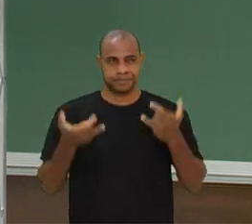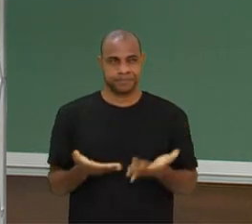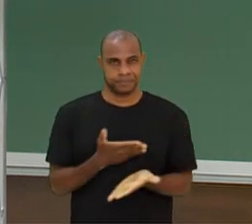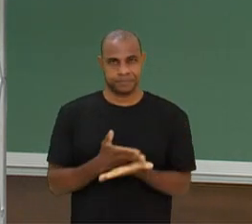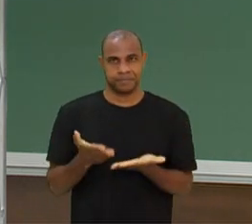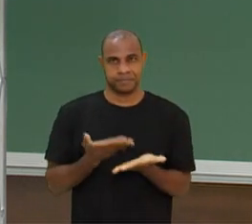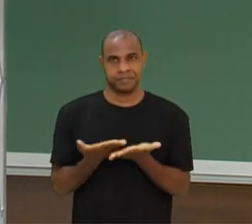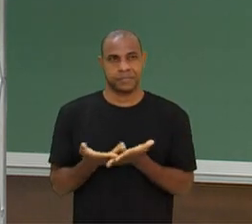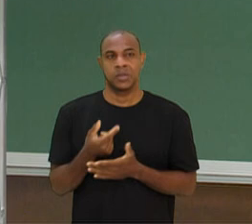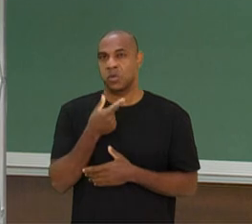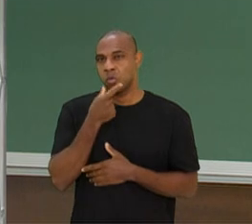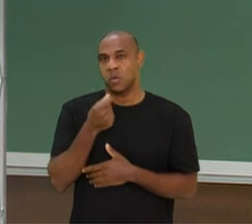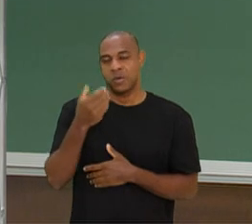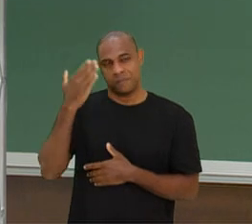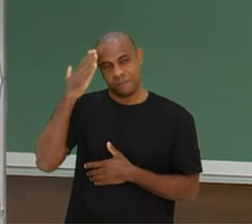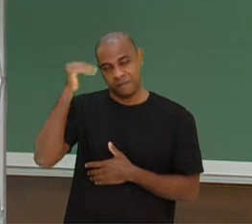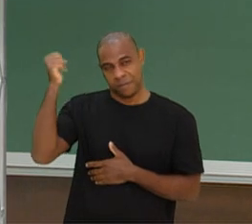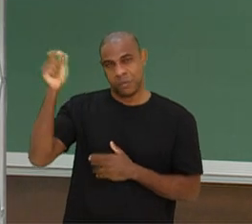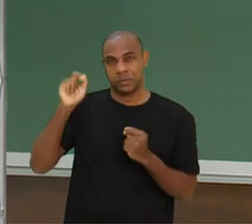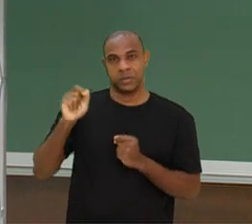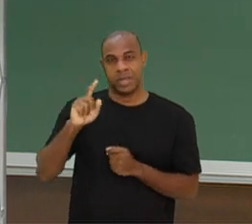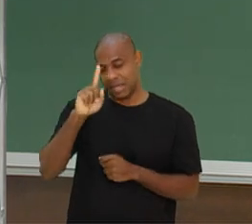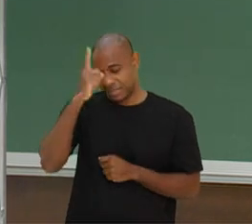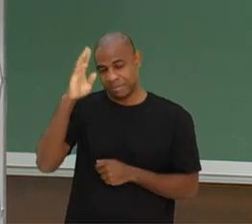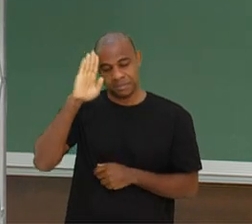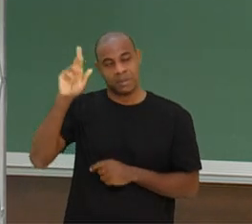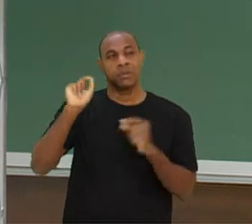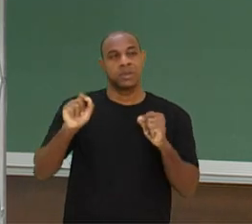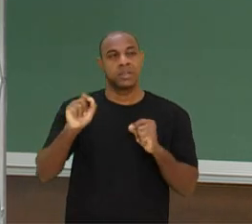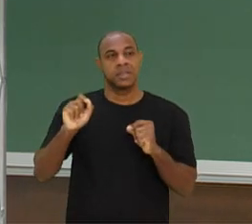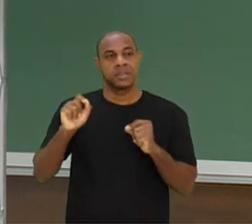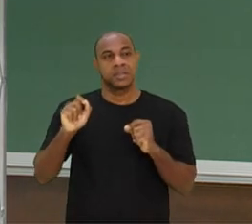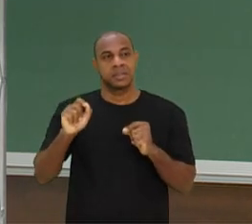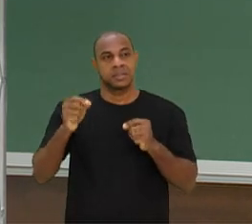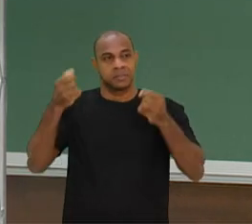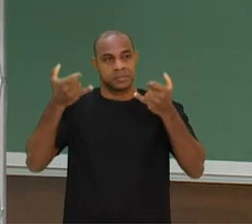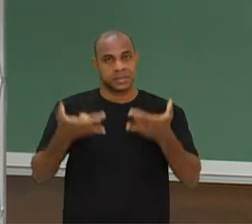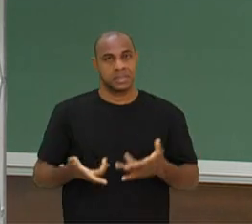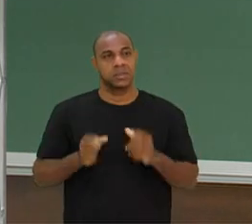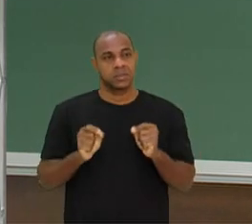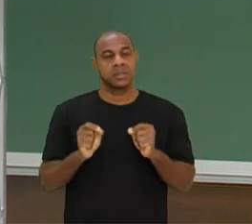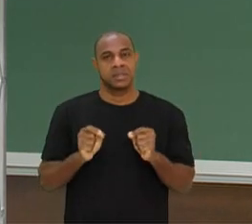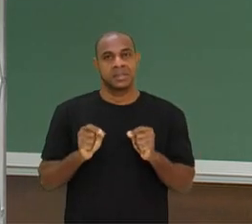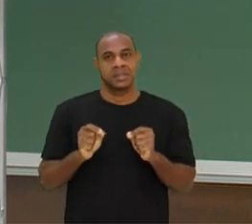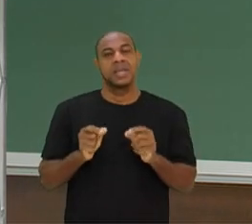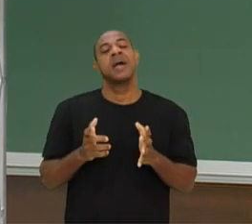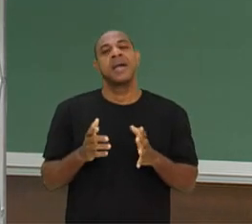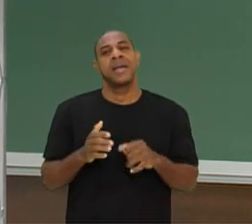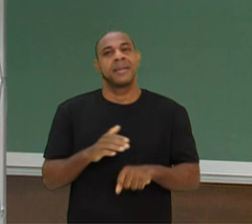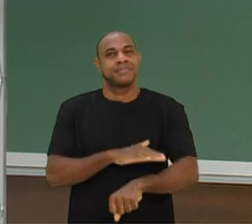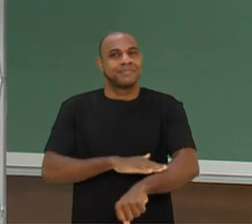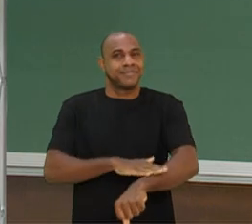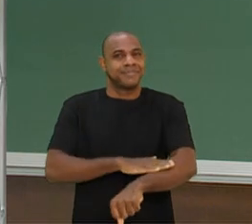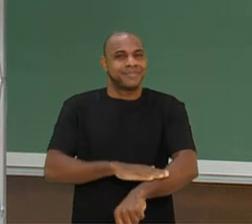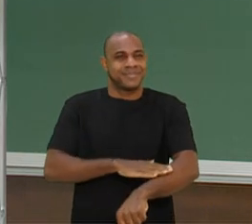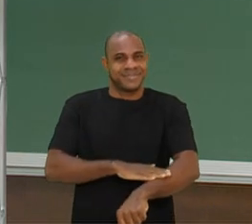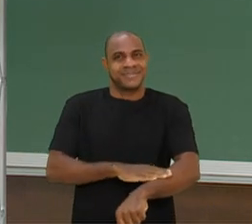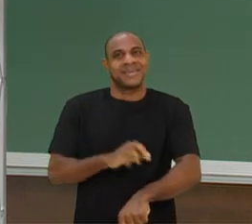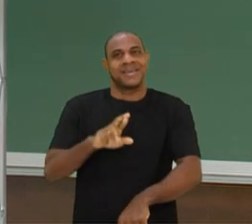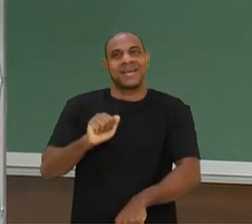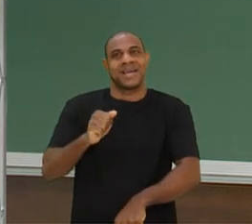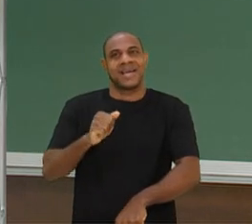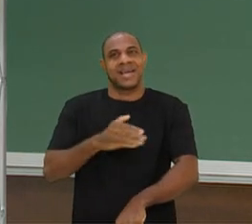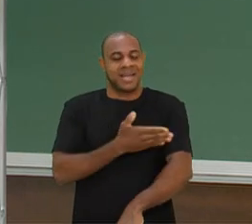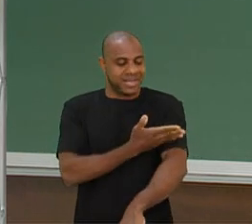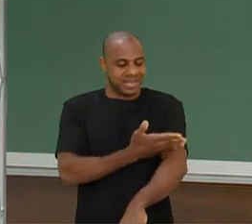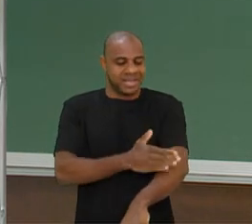ele ficou famoso e a ideia principal dele sempre era trabalhar com relação à raça. Né? Então, as pessoas